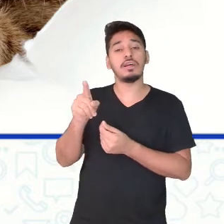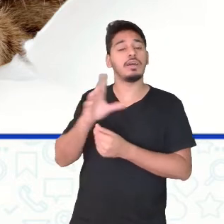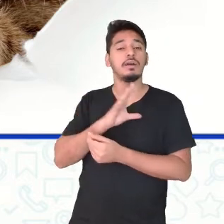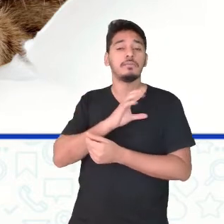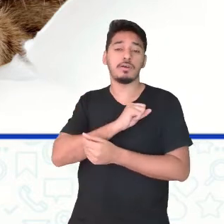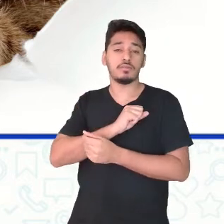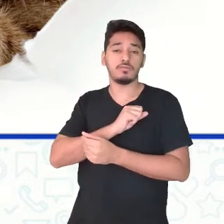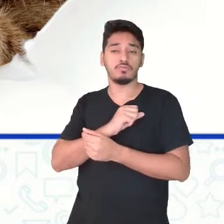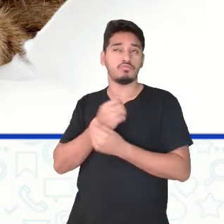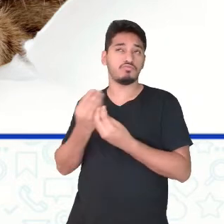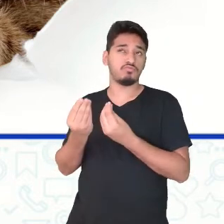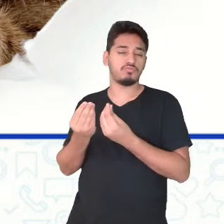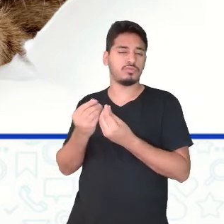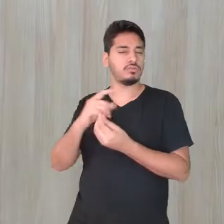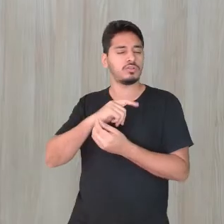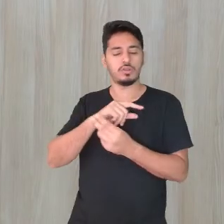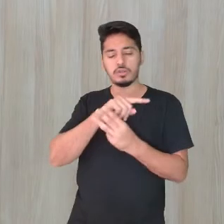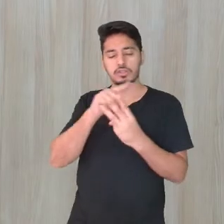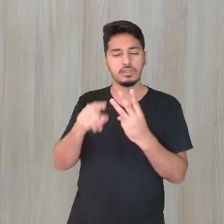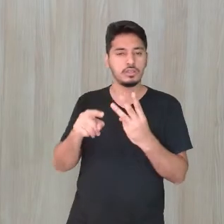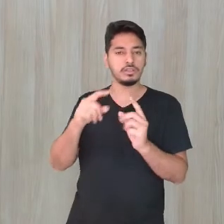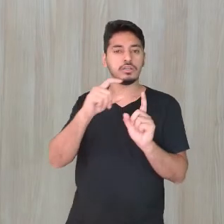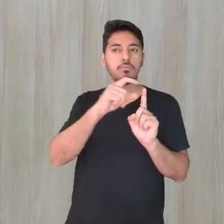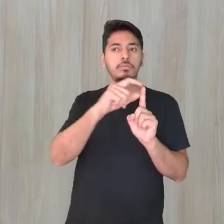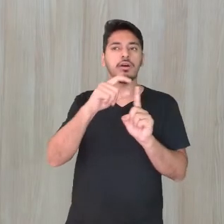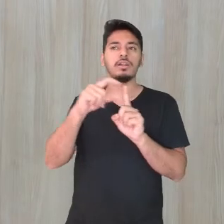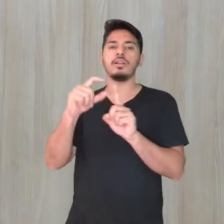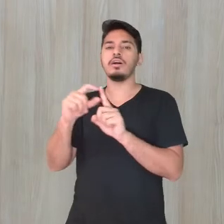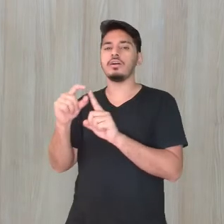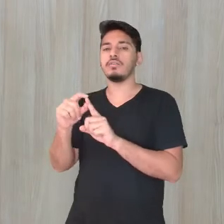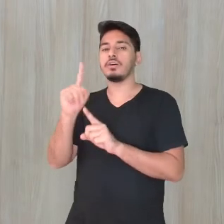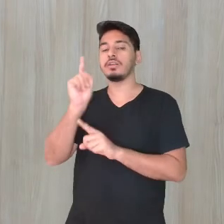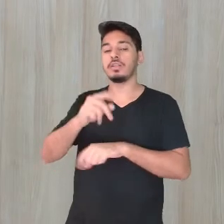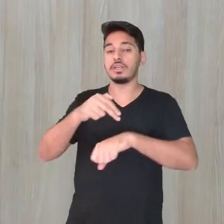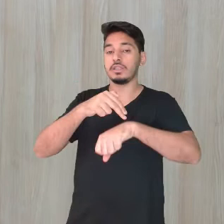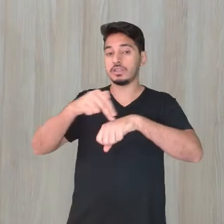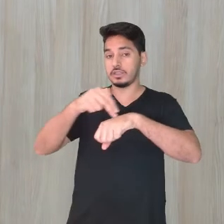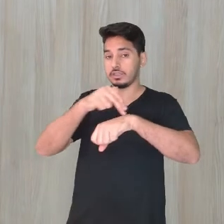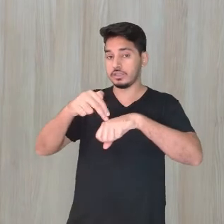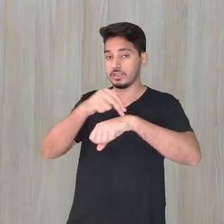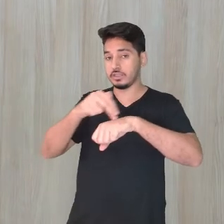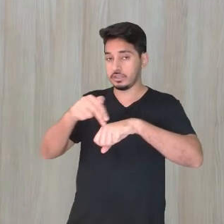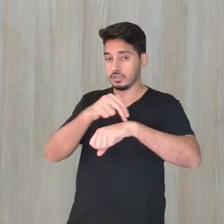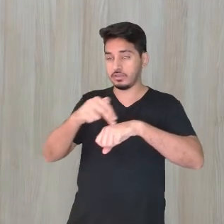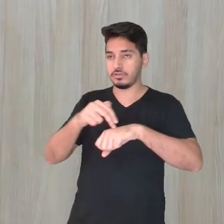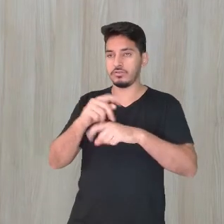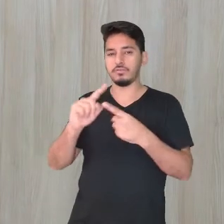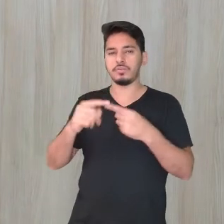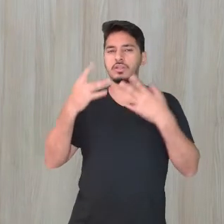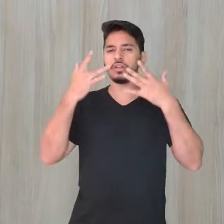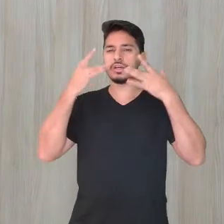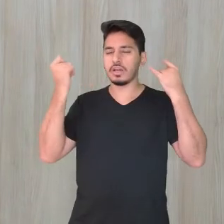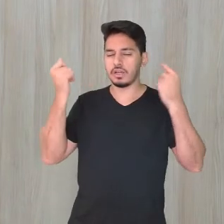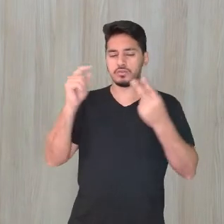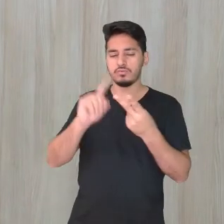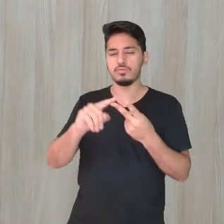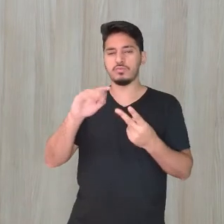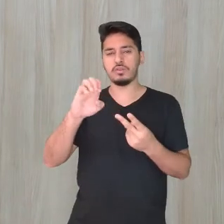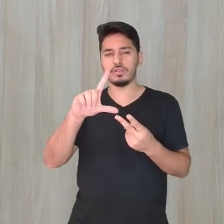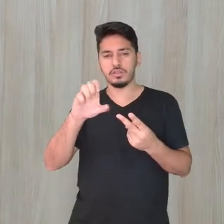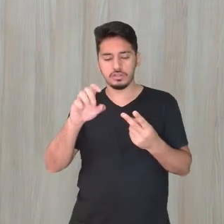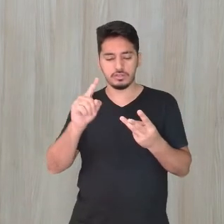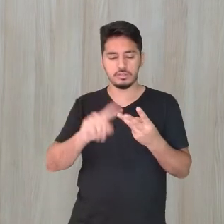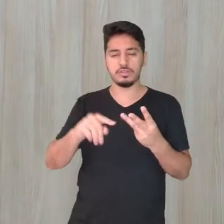amado. Eu tenho três palavrinhas aí que estão em negrito na nossa frase, né? Eu tenho gato, ele e